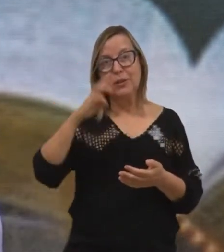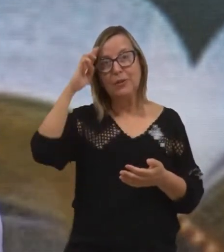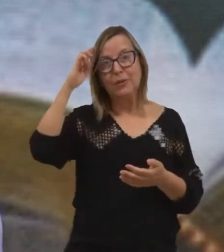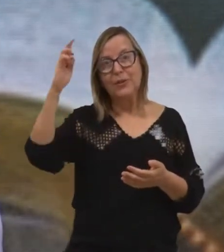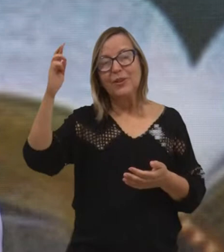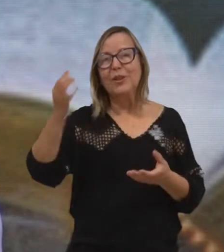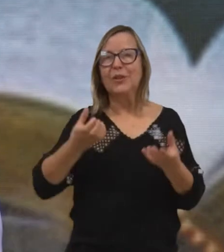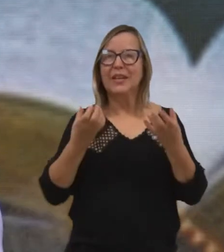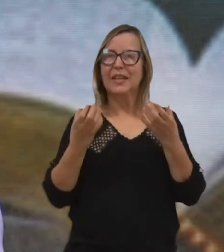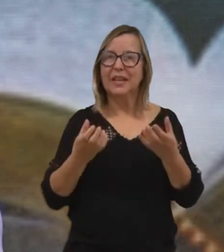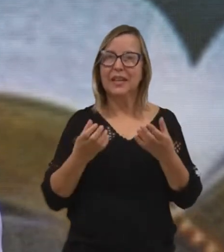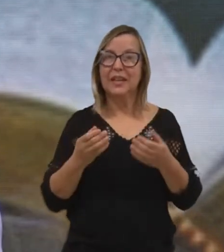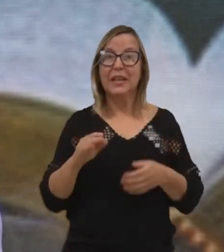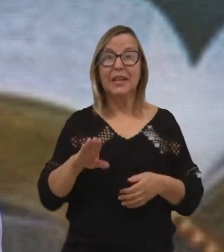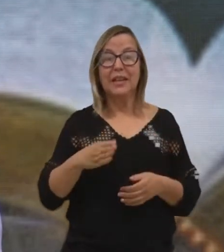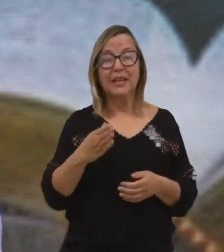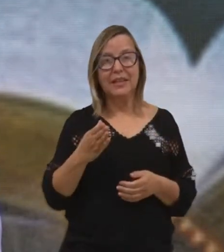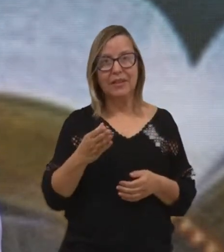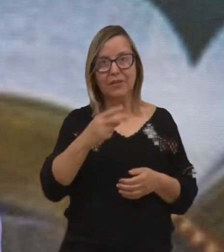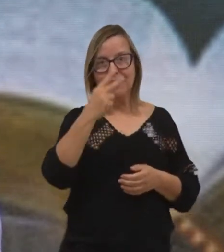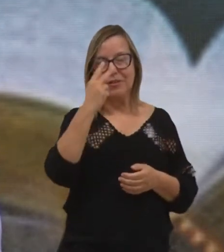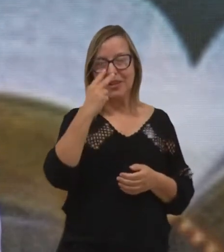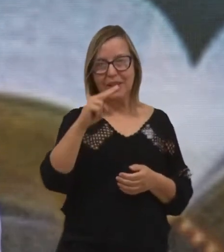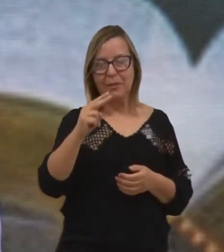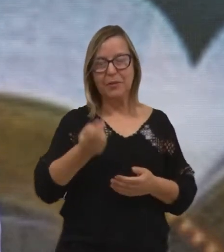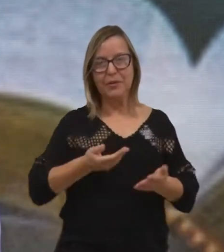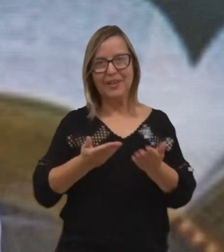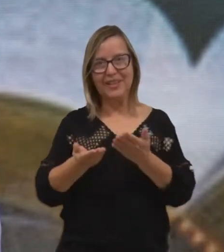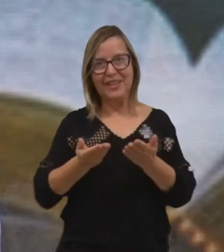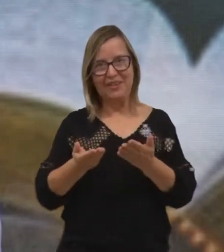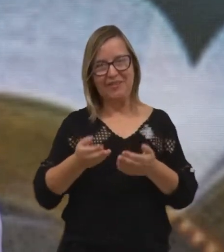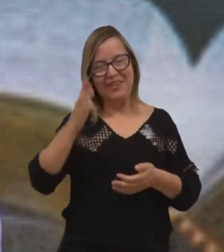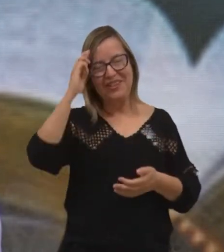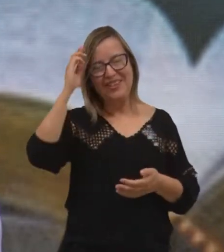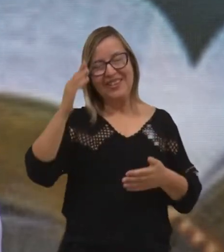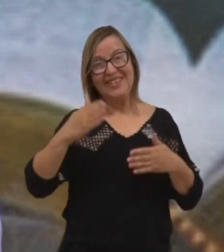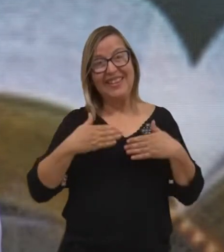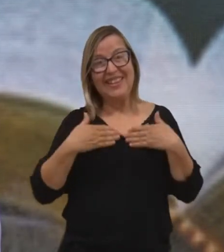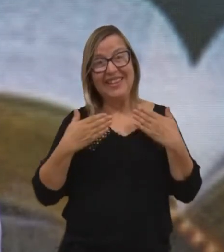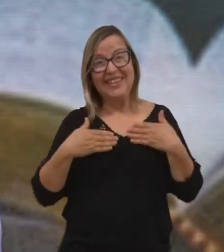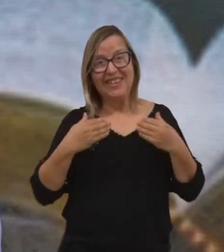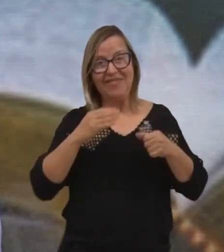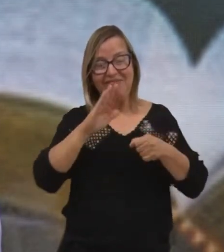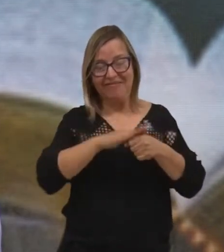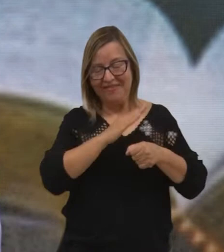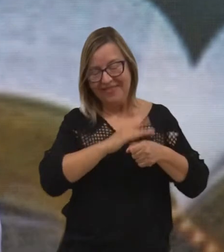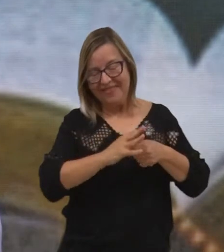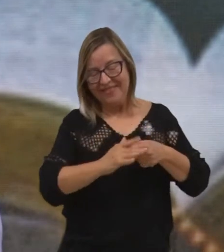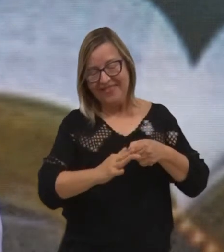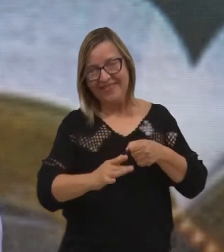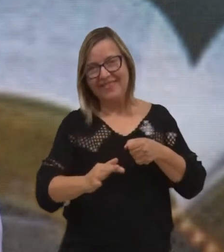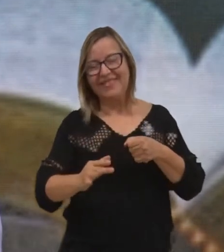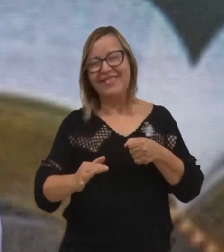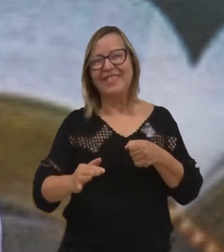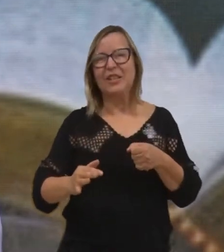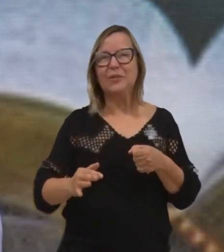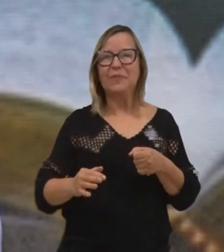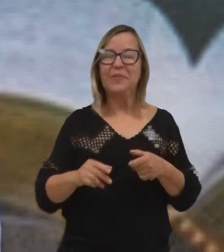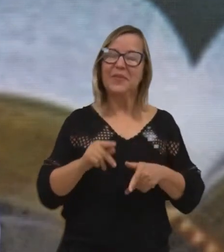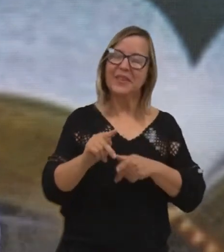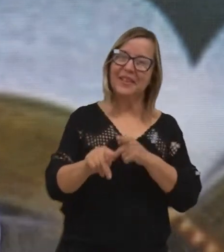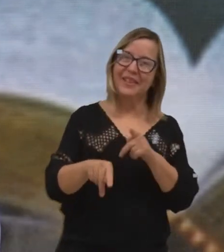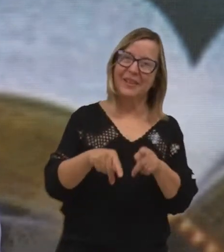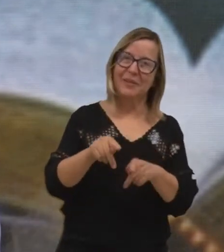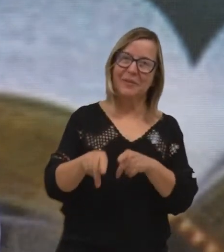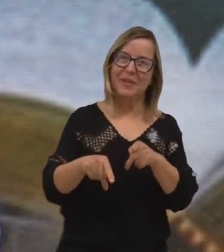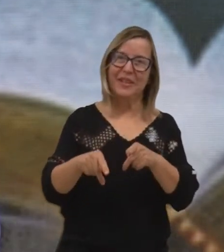que esse servir ao Senhor com alegria transborda de tal maneira que as